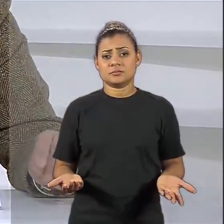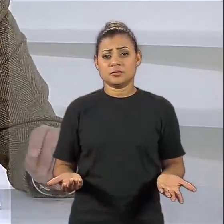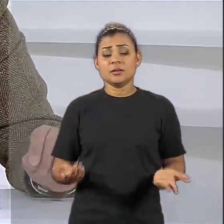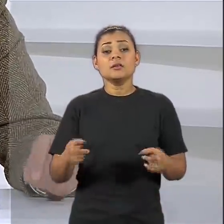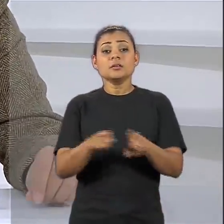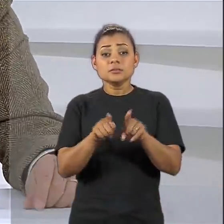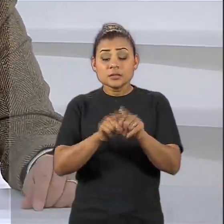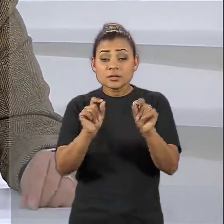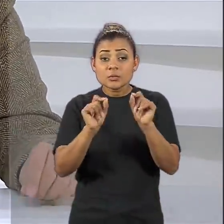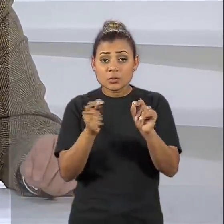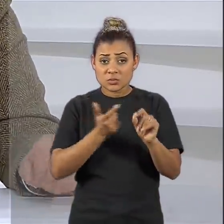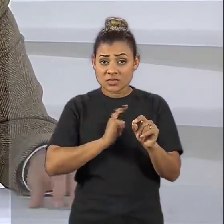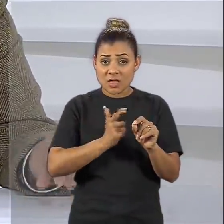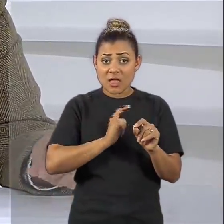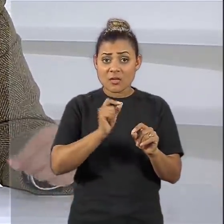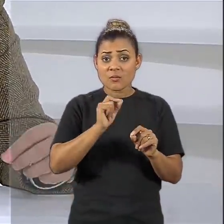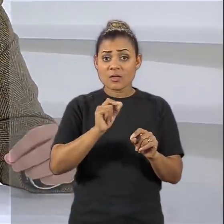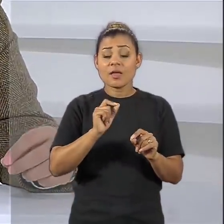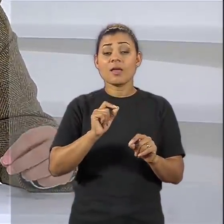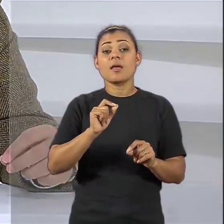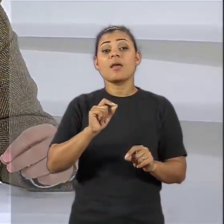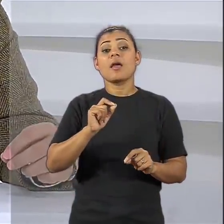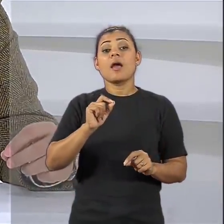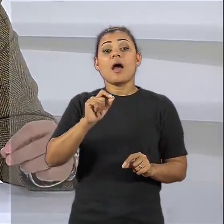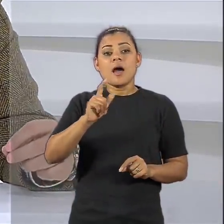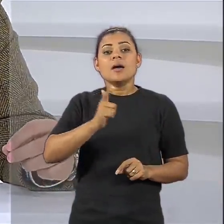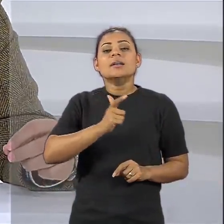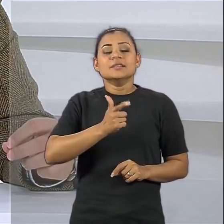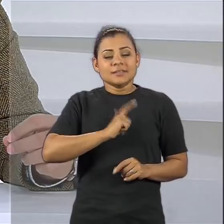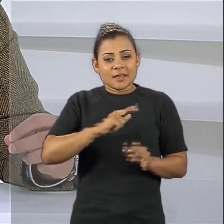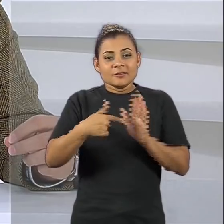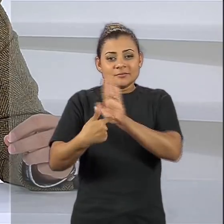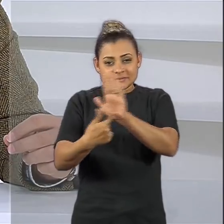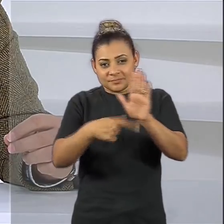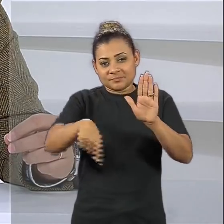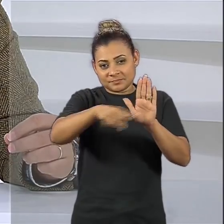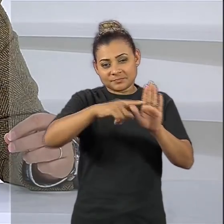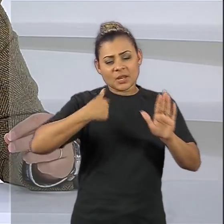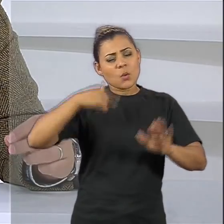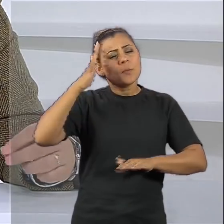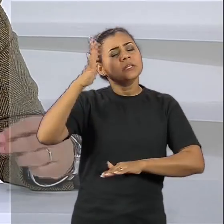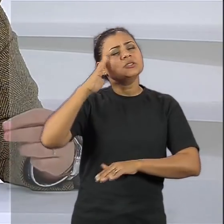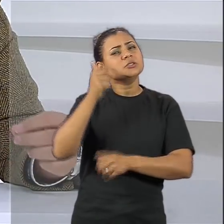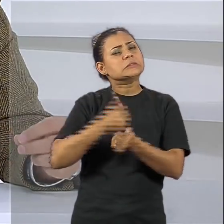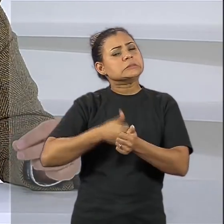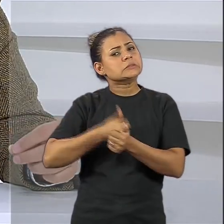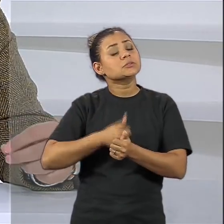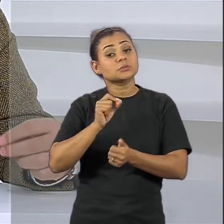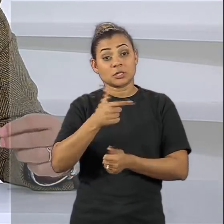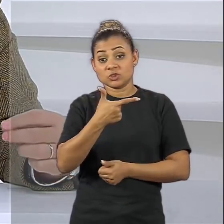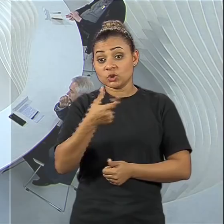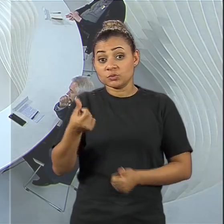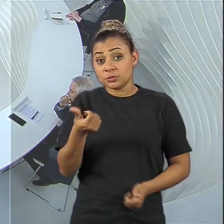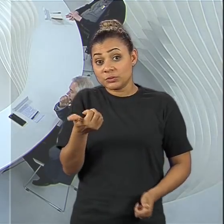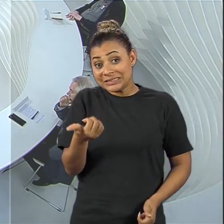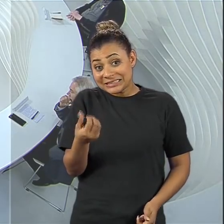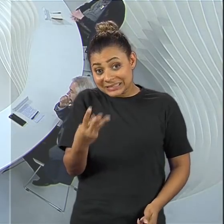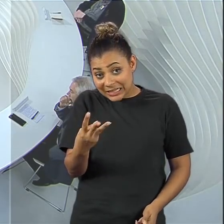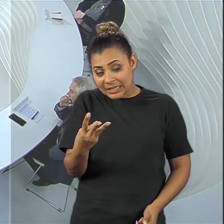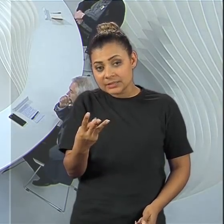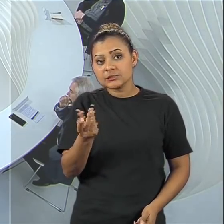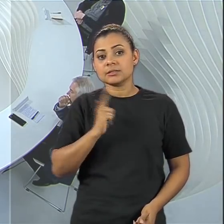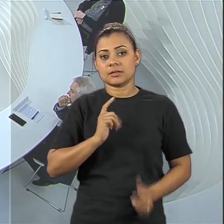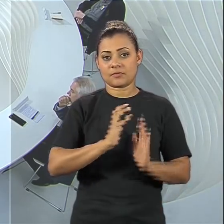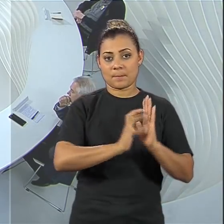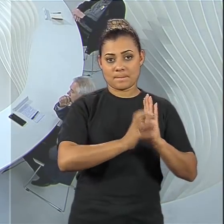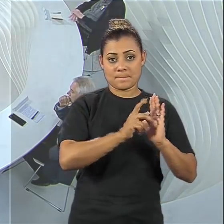que um aspecto no que vocês falavam que me vem à cabeça é o seguinte: a partir de 2013, o PT